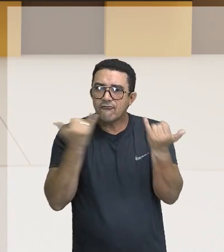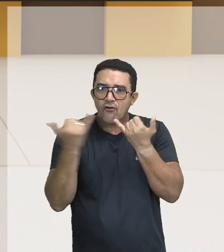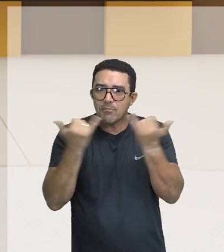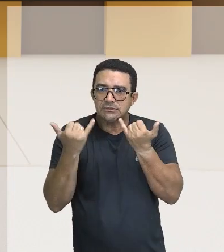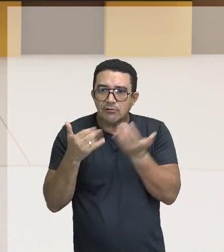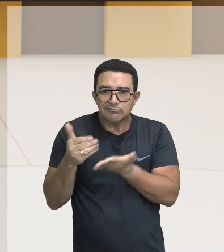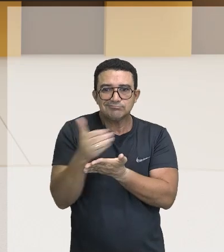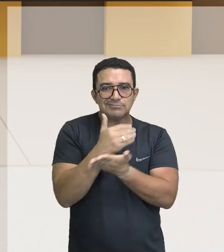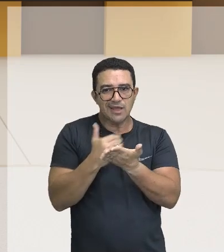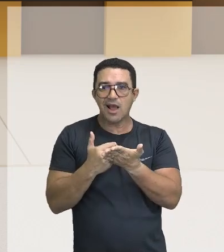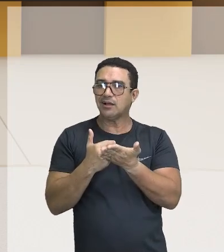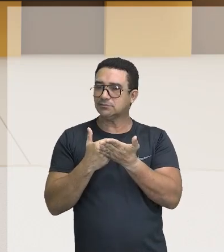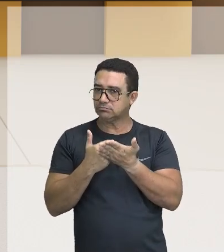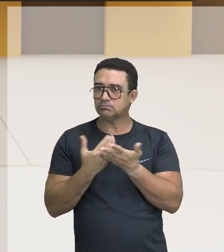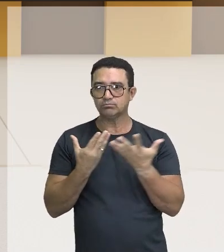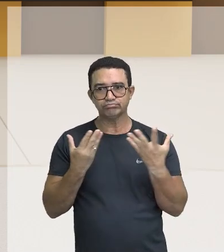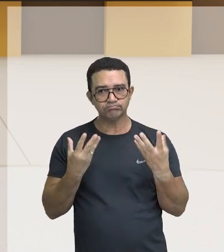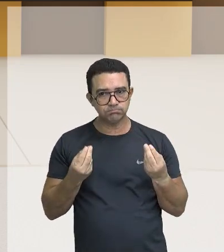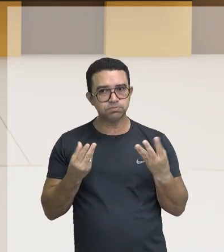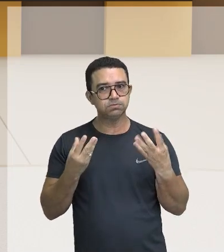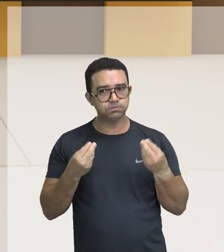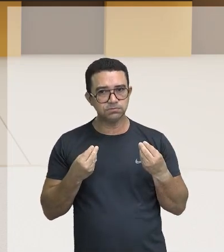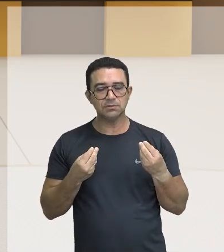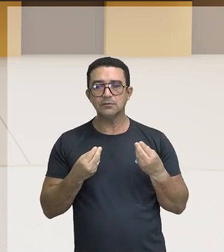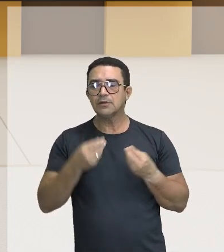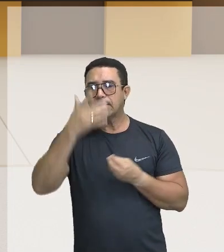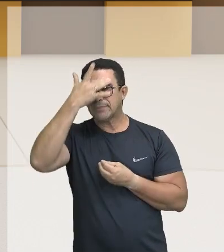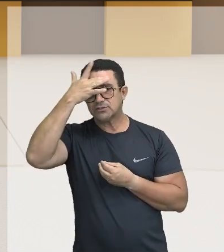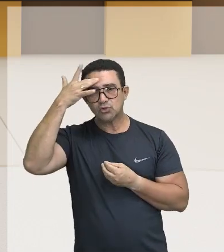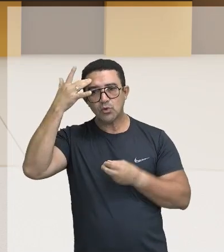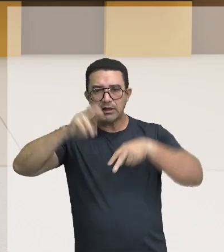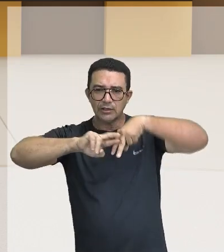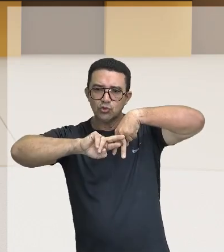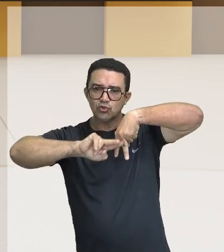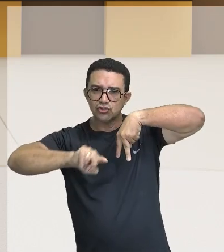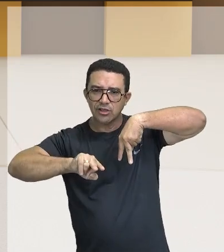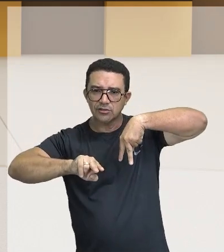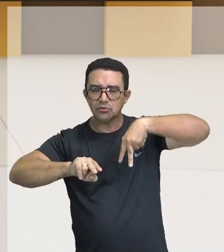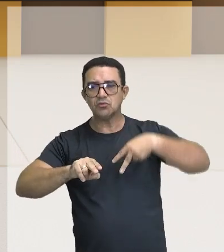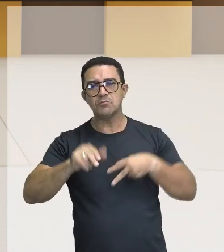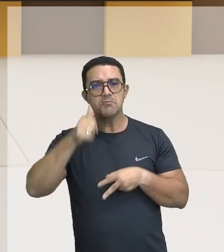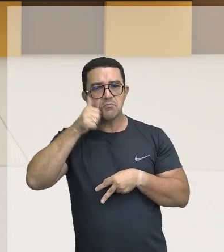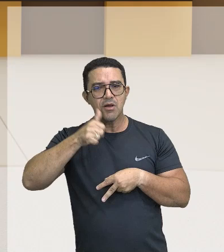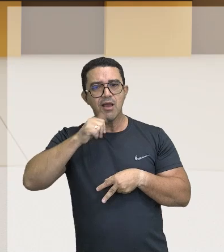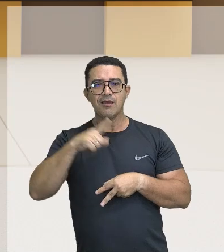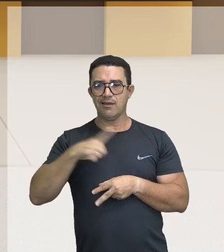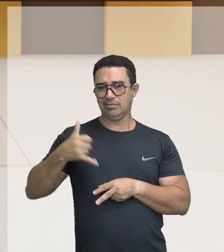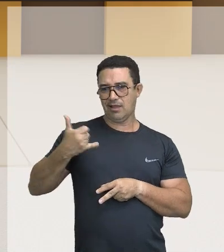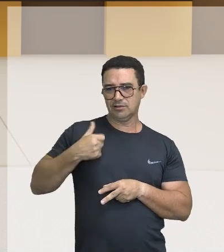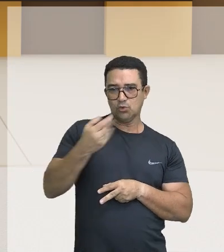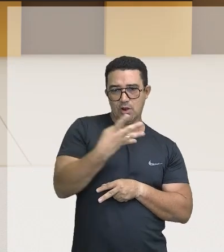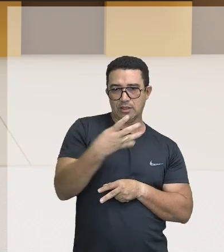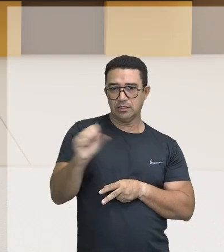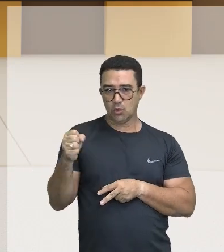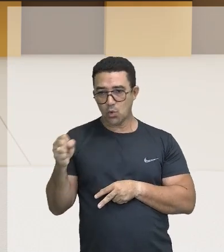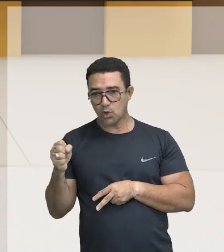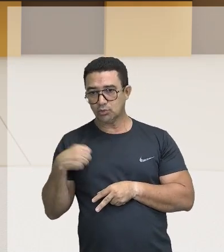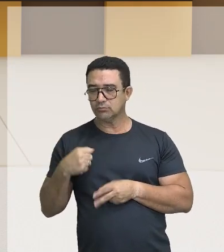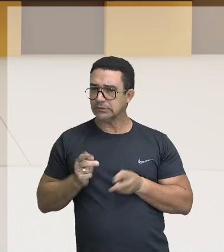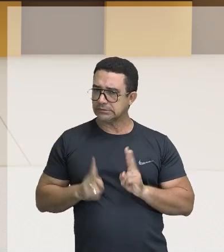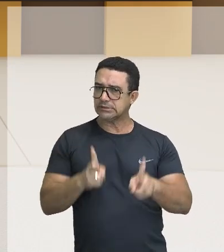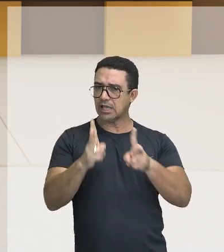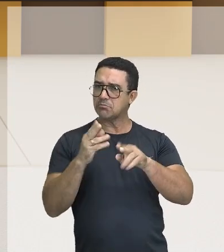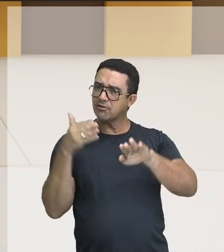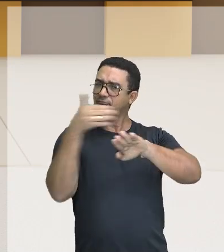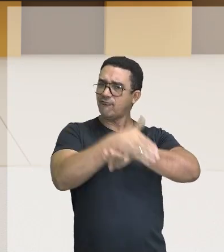aí. Lá uma pessoa do sexo feminino que tem a idade de 48 anos, a frequência